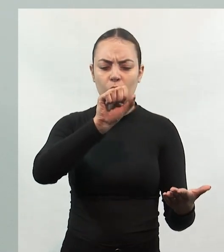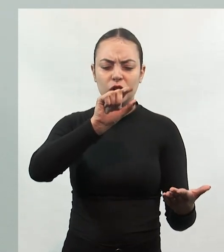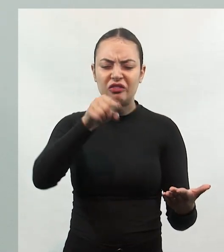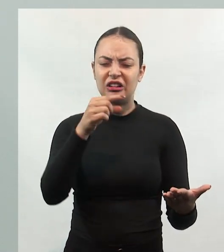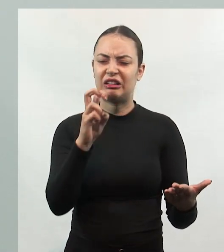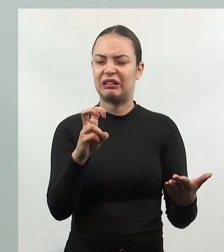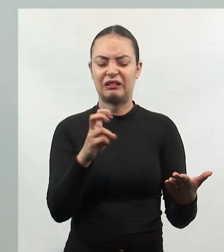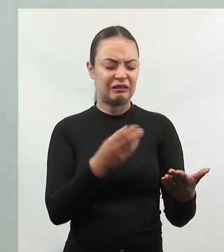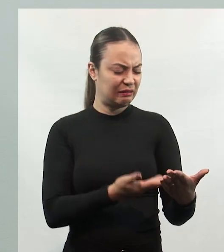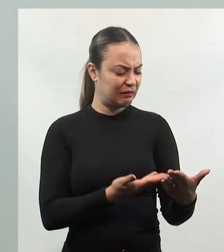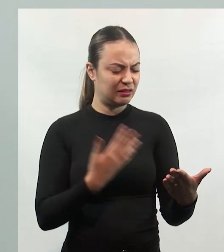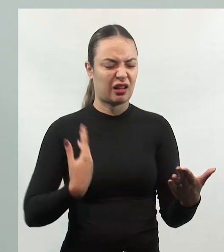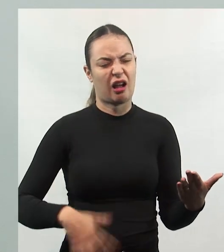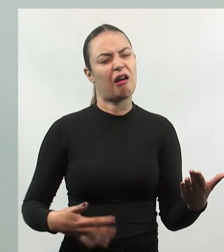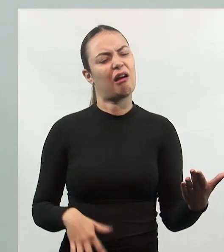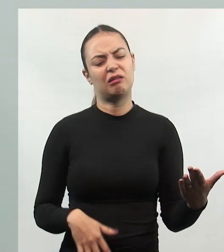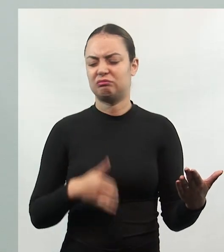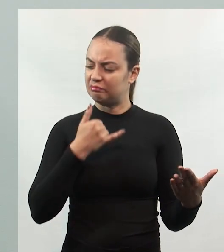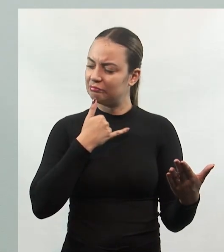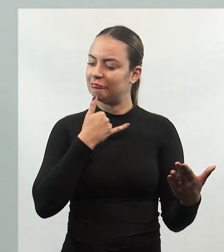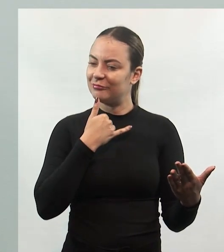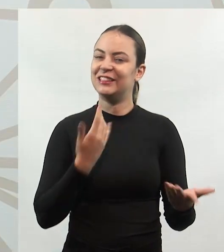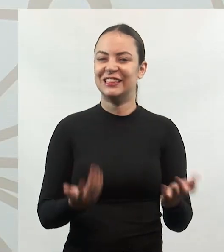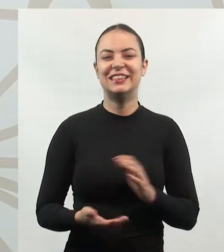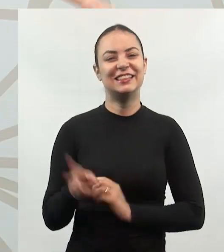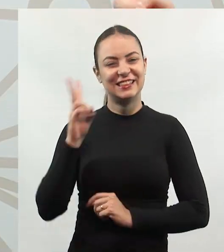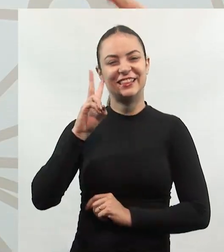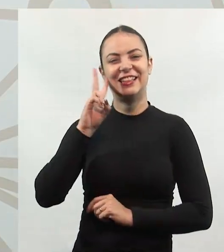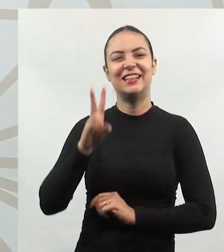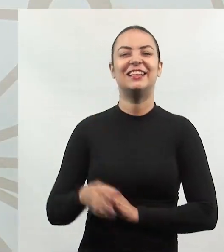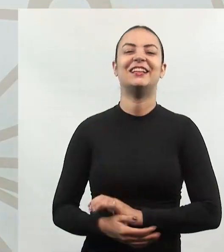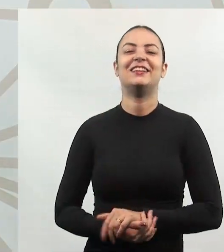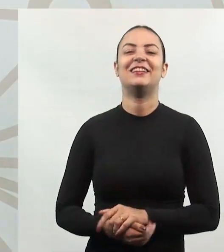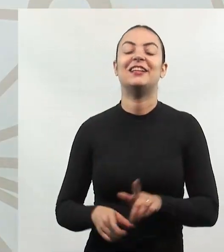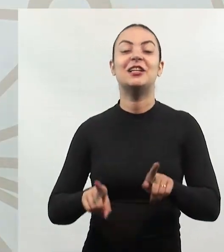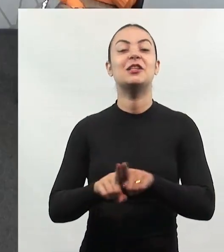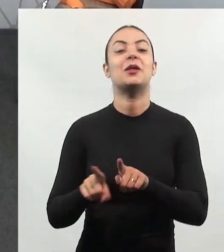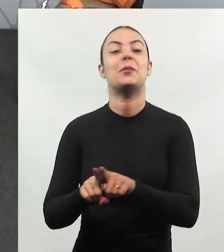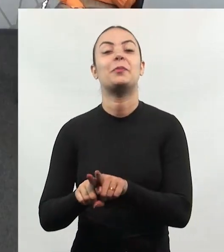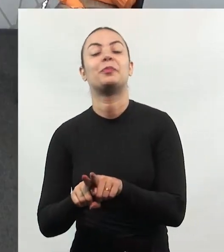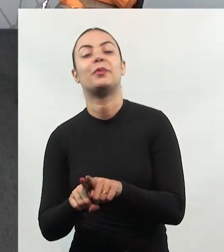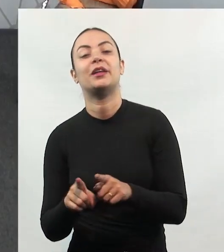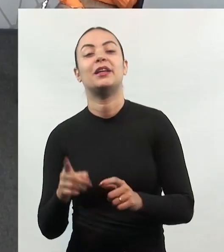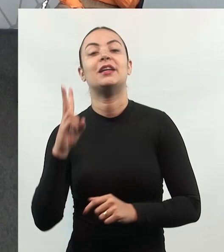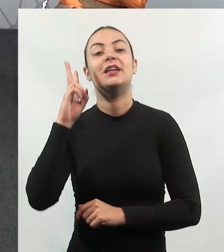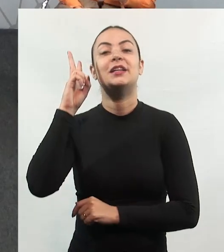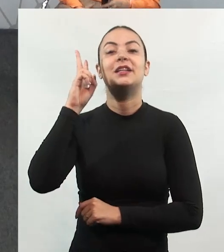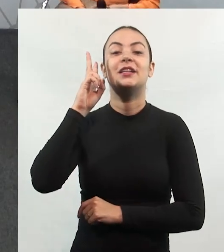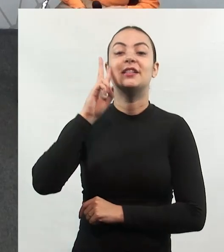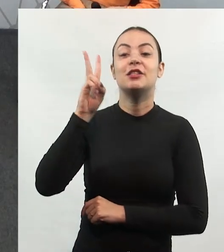História e Geografia de Rondônia, vocês não lembram? Era o Sávio, para nós foi e Sávio. é isso, maravilhoso também. Nunca